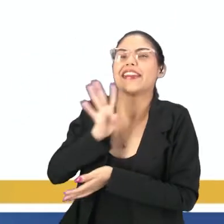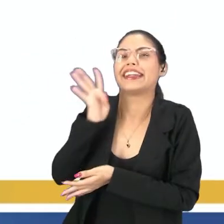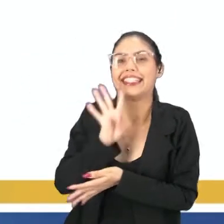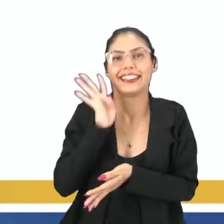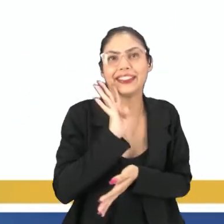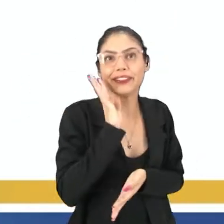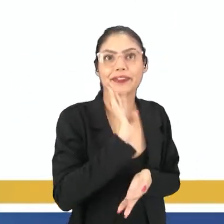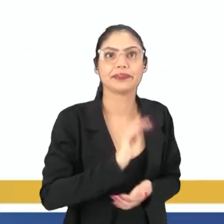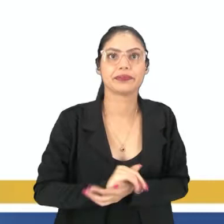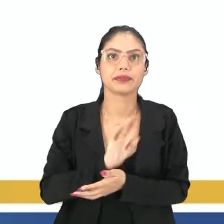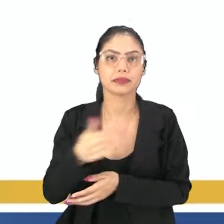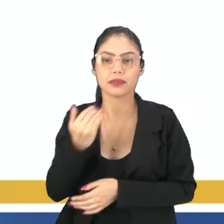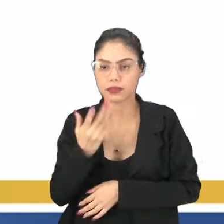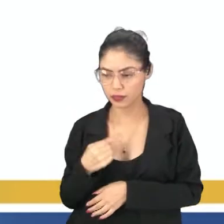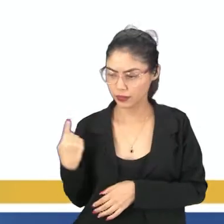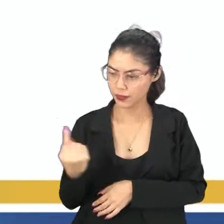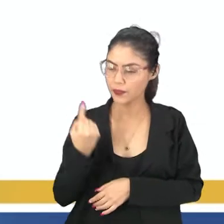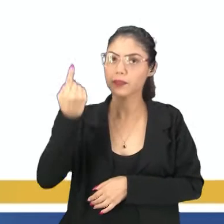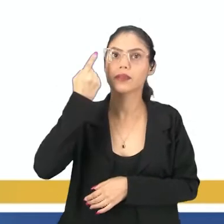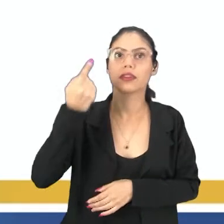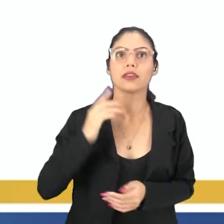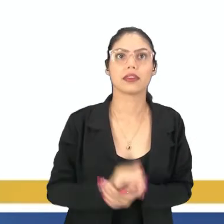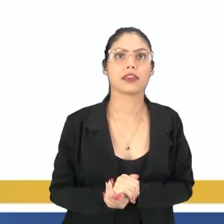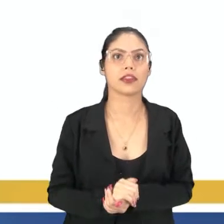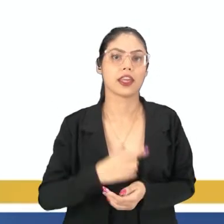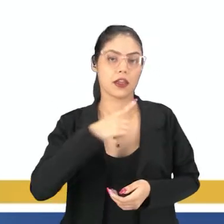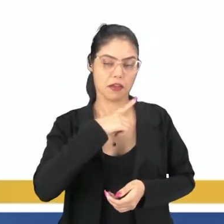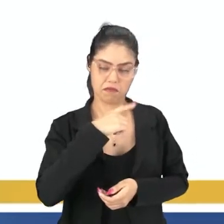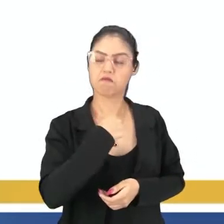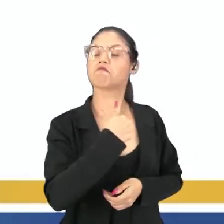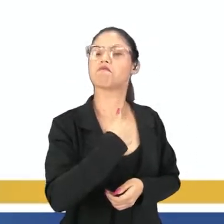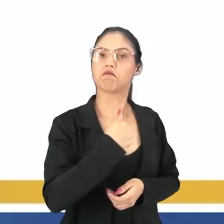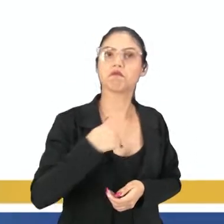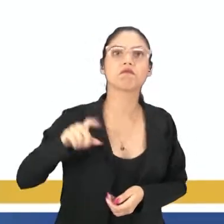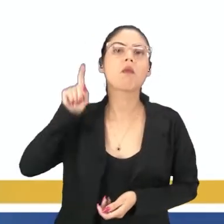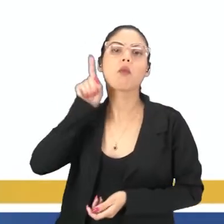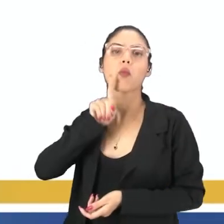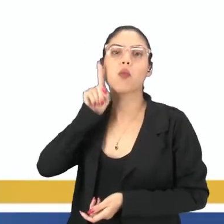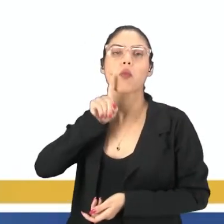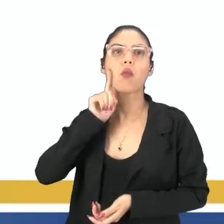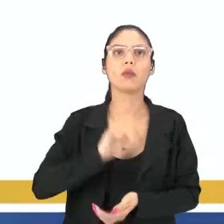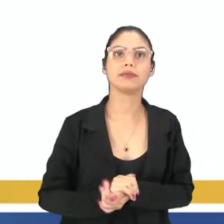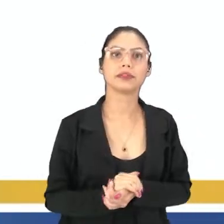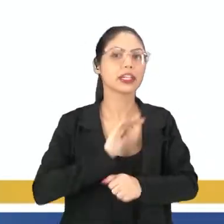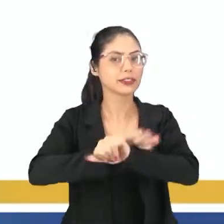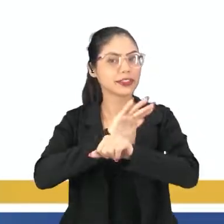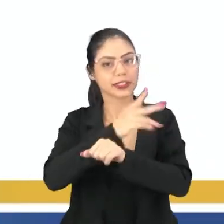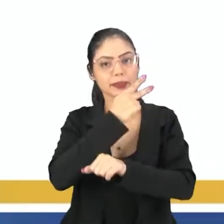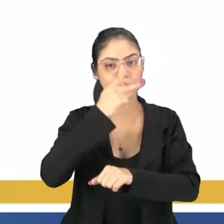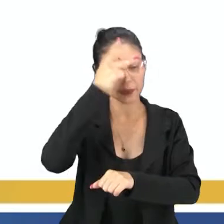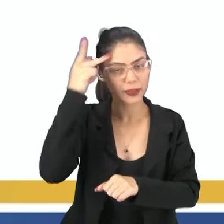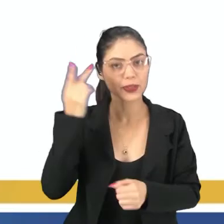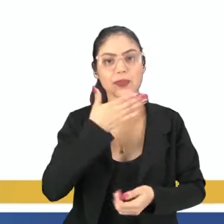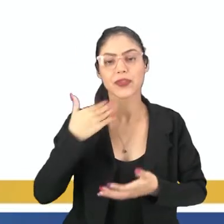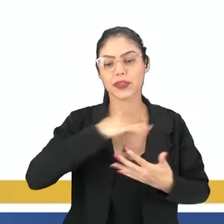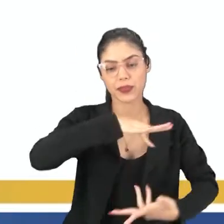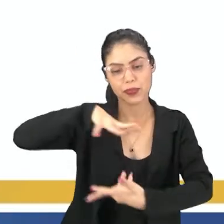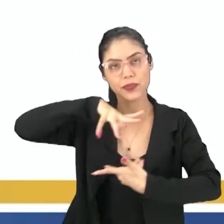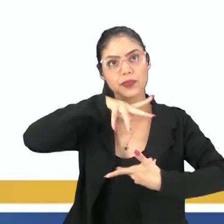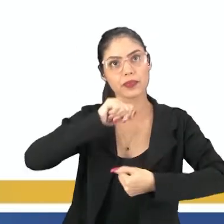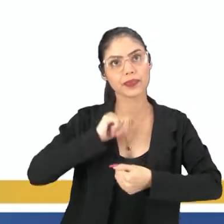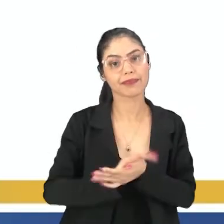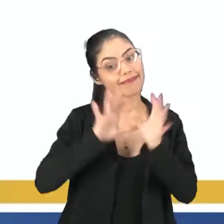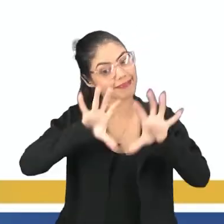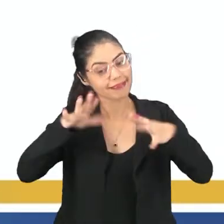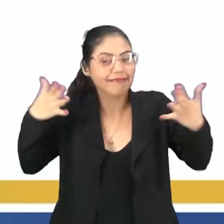legal. Quando eu crescer, quero ser um grande advogado e poder ajudar as pessoas melhorando o mundo.